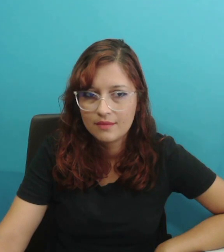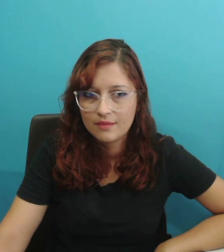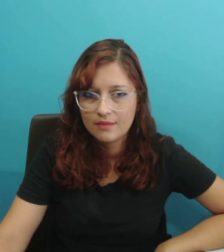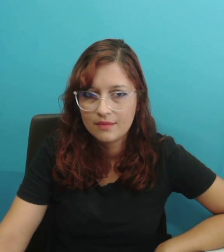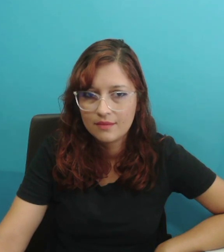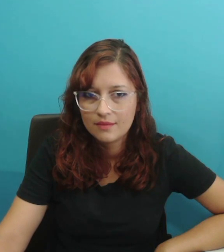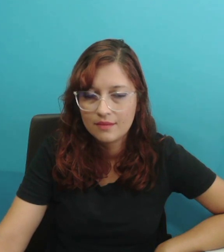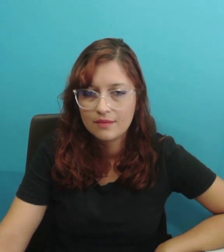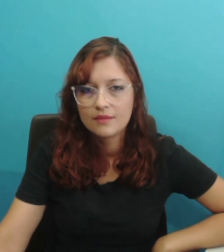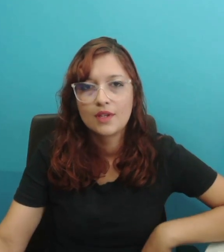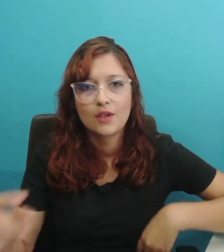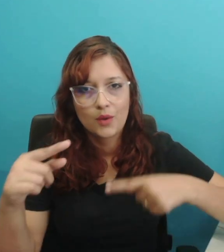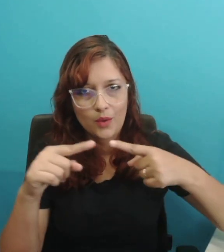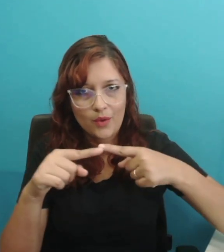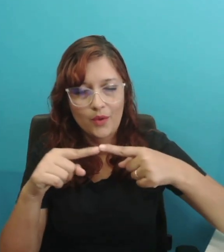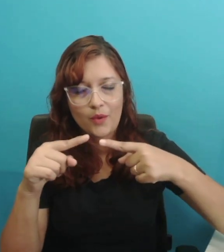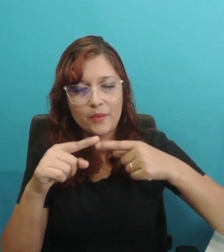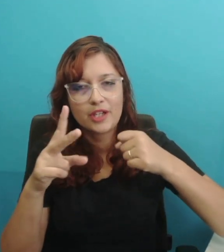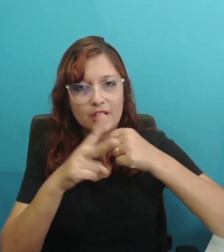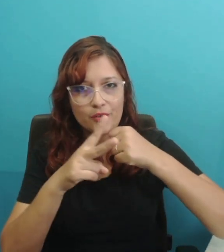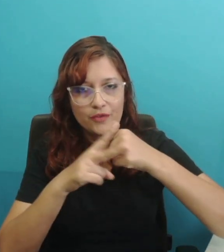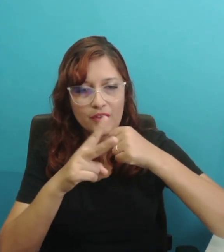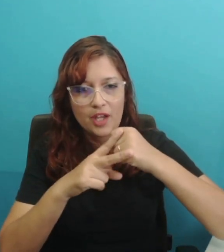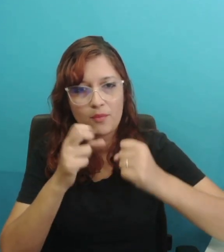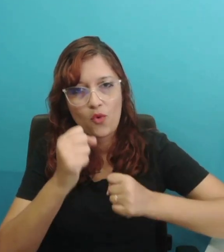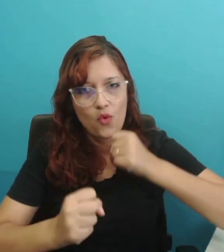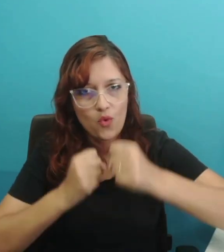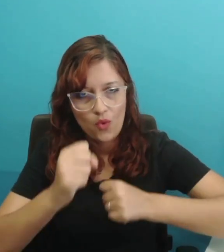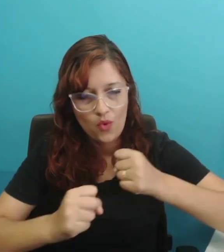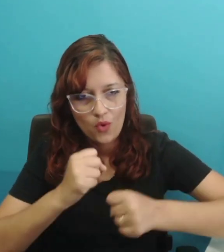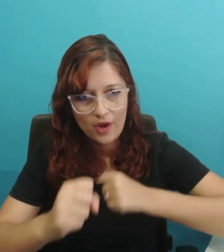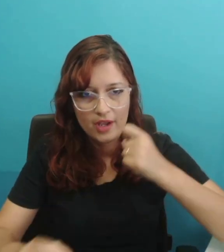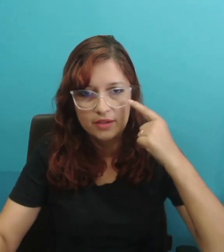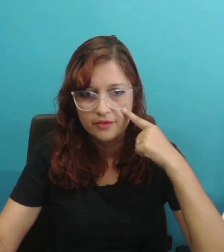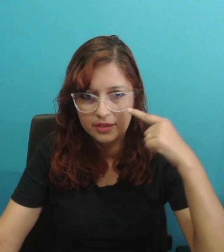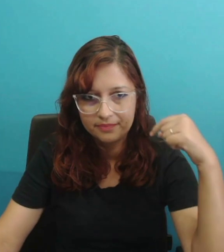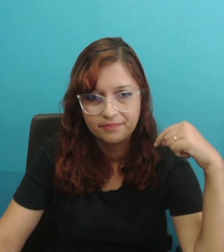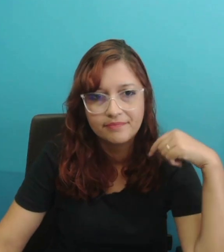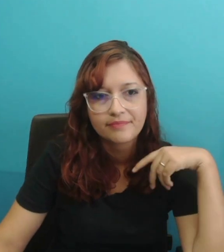Tá vendo? Ó, corro pertence ao verbo correr.